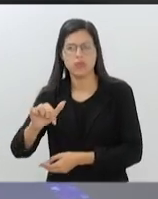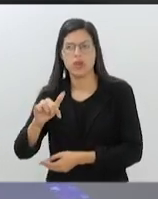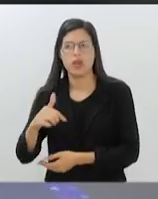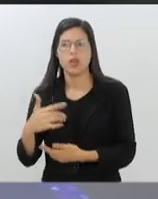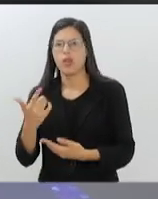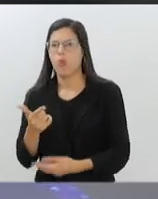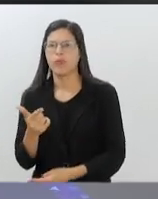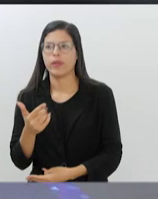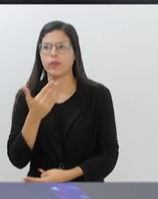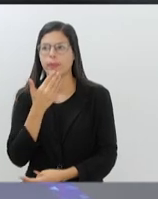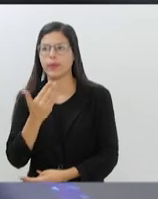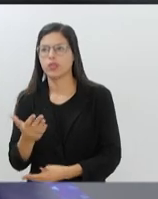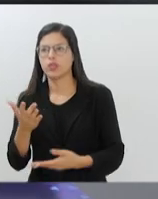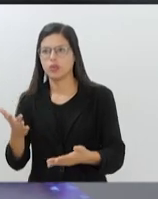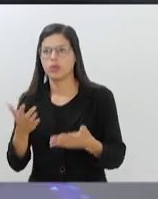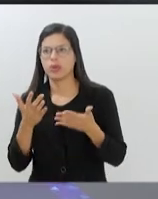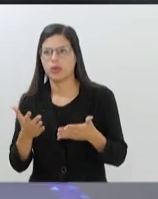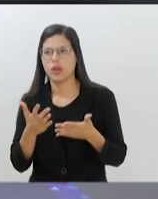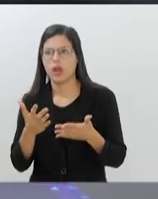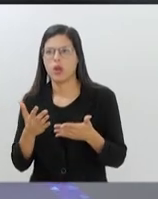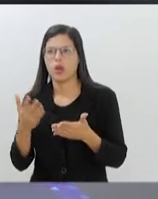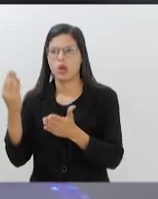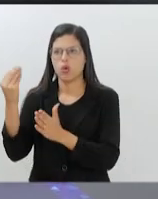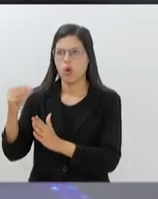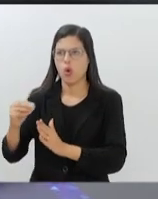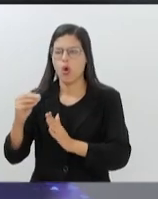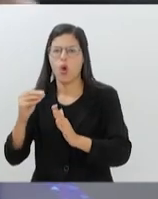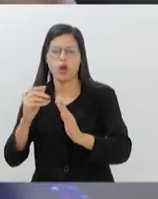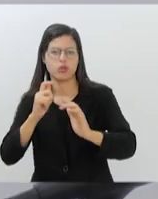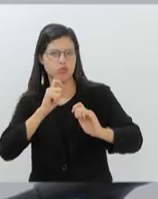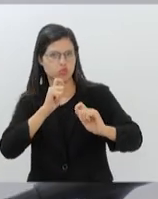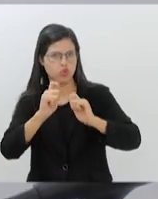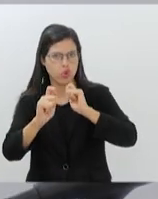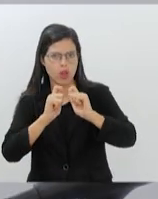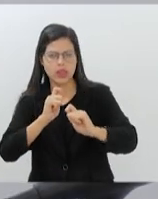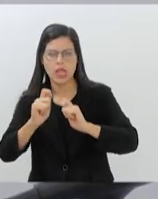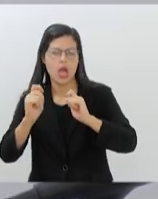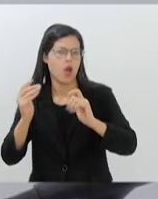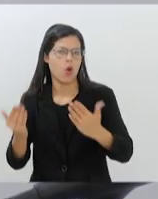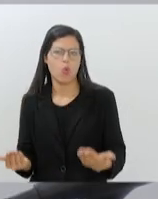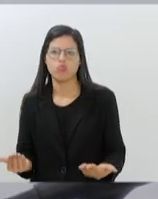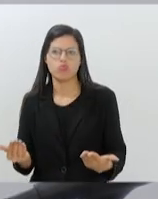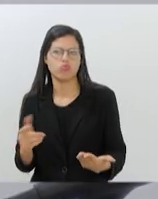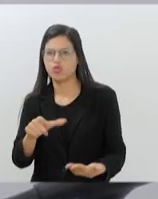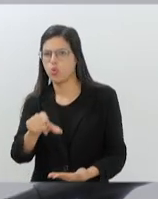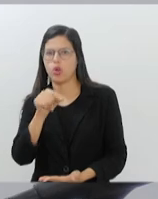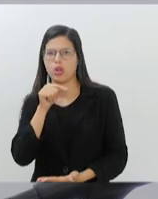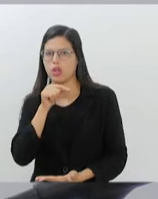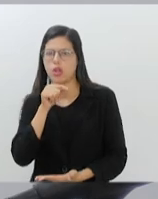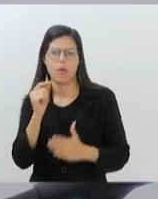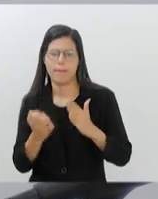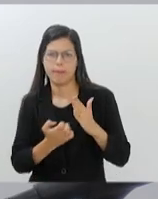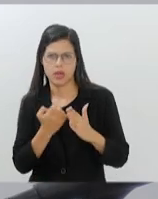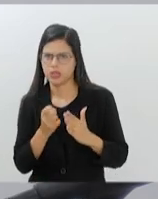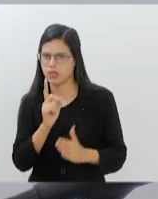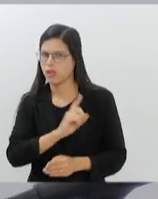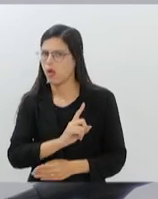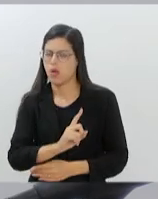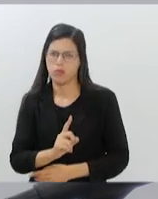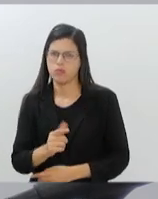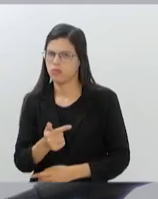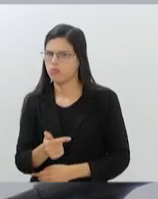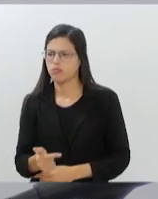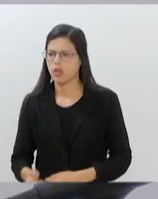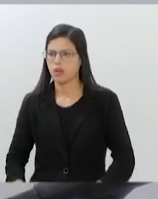jornal A não teve isso isso só teve pelo senhor isso só o senhor fez especificamente nesse a gente não fez nenhum ajuste isso o senhor isso o senhor